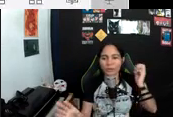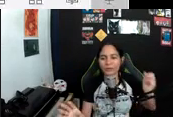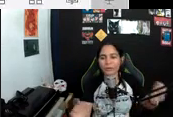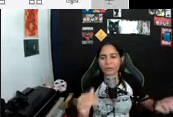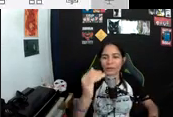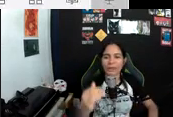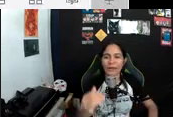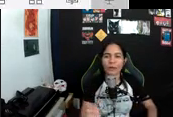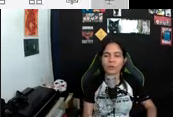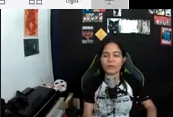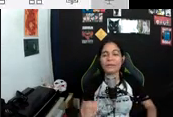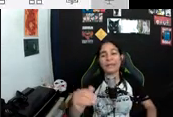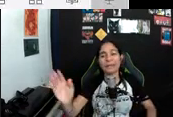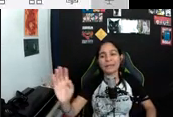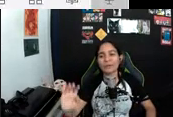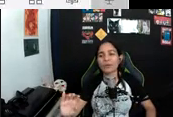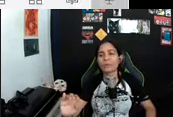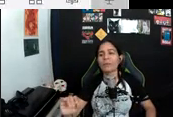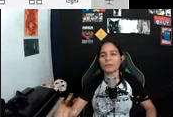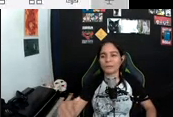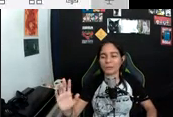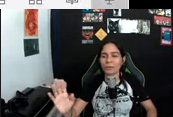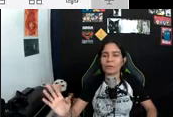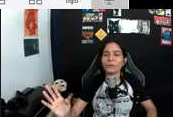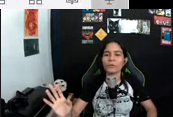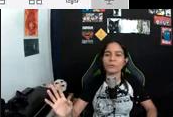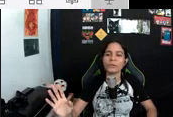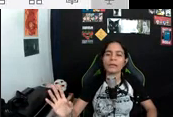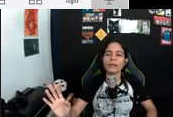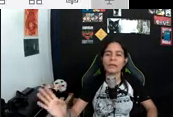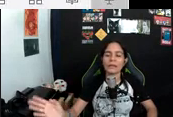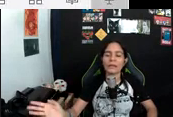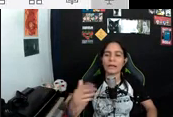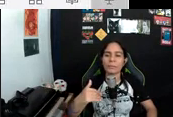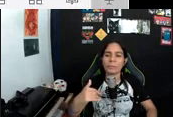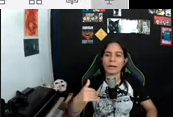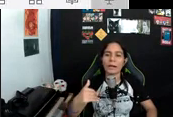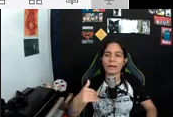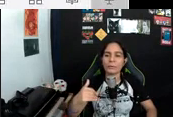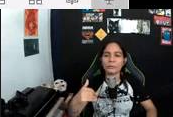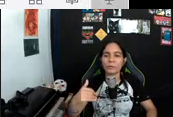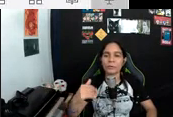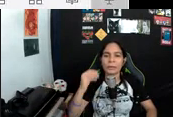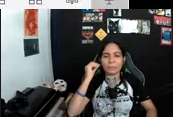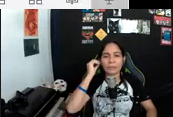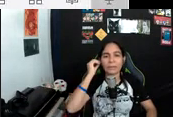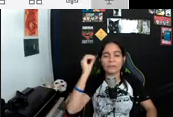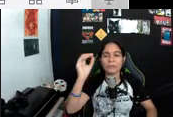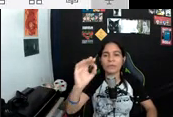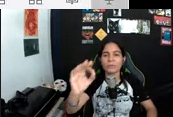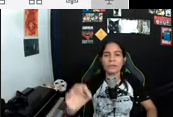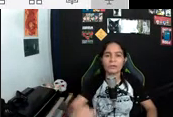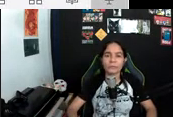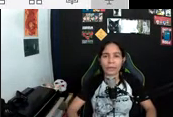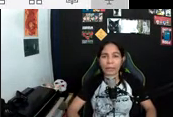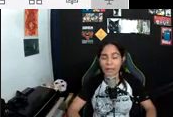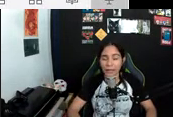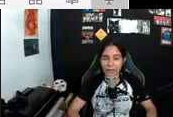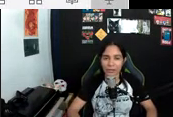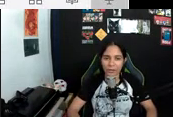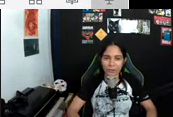conta, não chegou na sua mesa, mas na conta, isso somando dá uma fortuna aí, né, para o dono da empresa. Então, nos